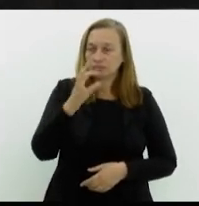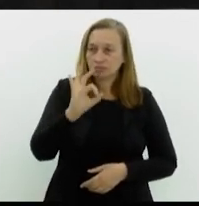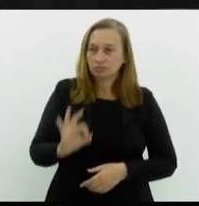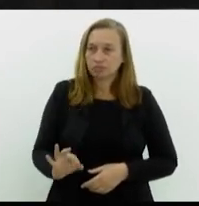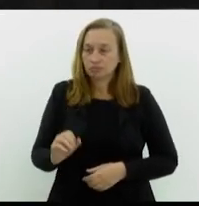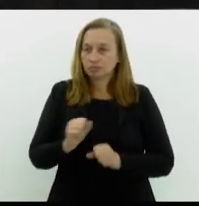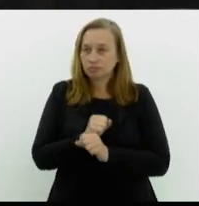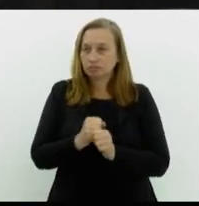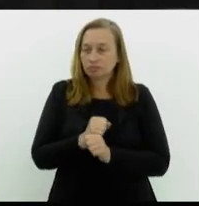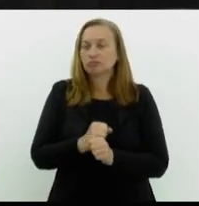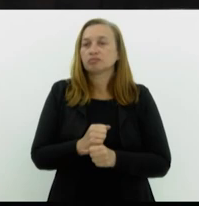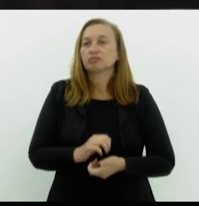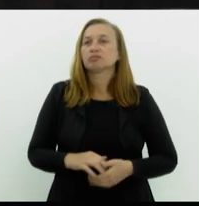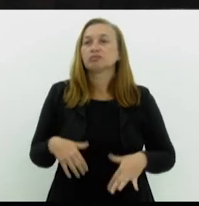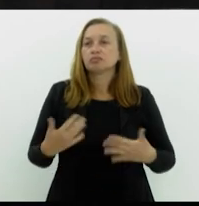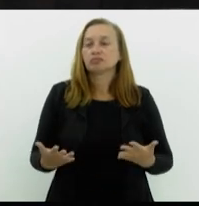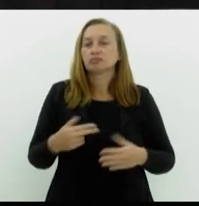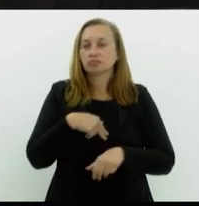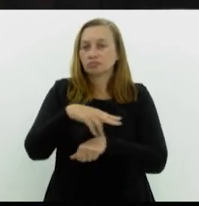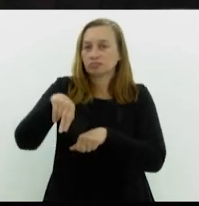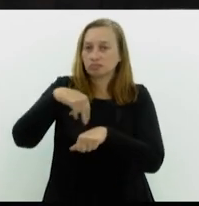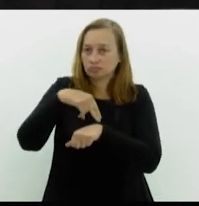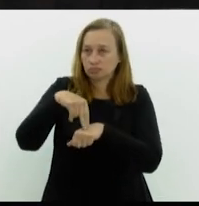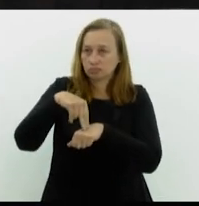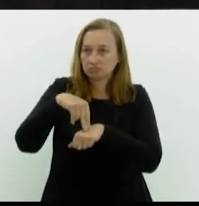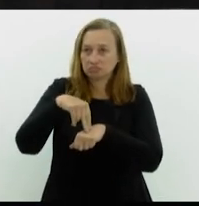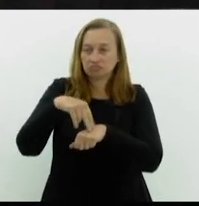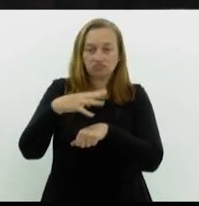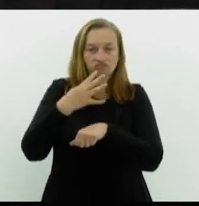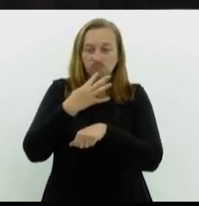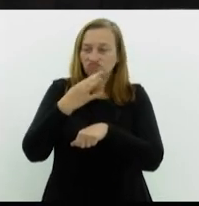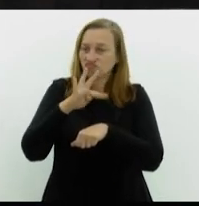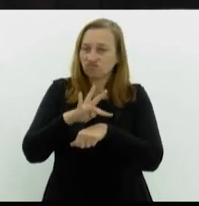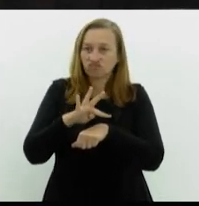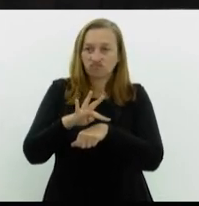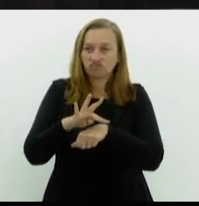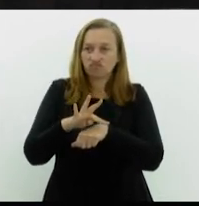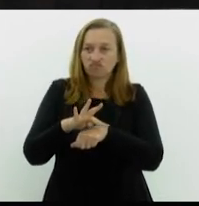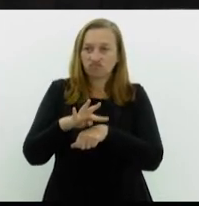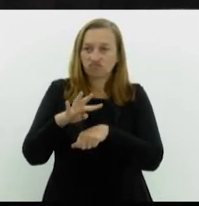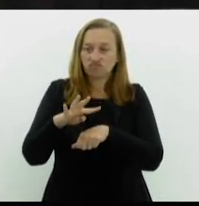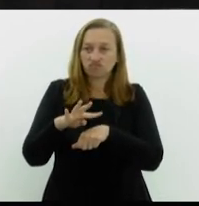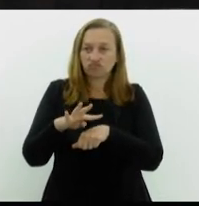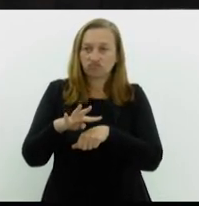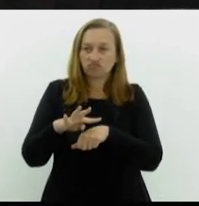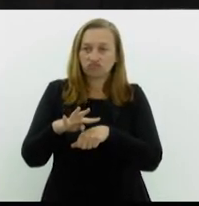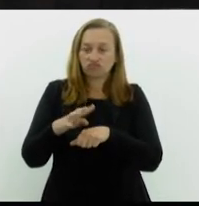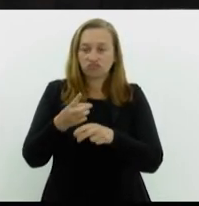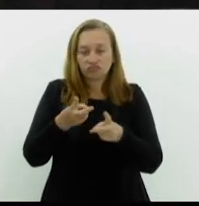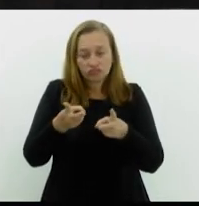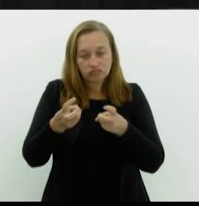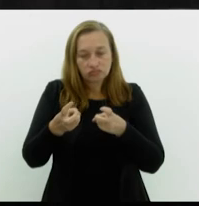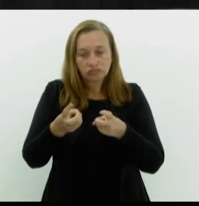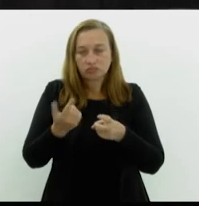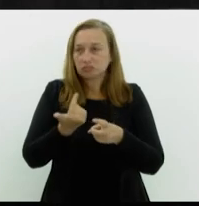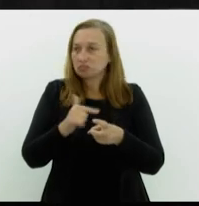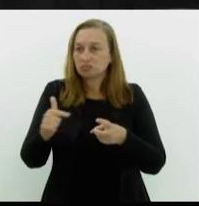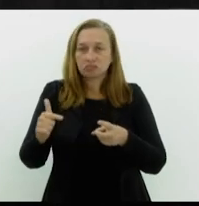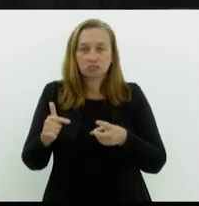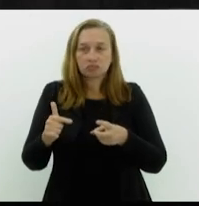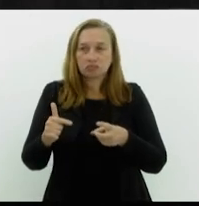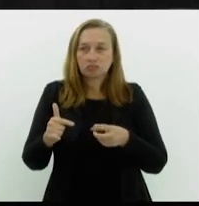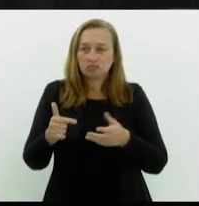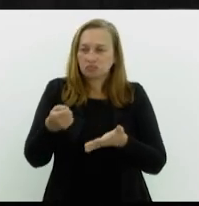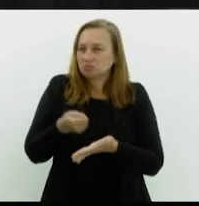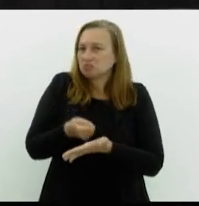ao ano. Então, quando a União não reconhecer isso e verificar que ela não tem que cobrar